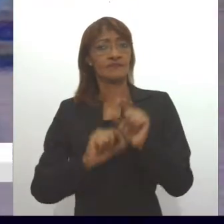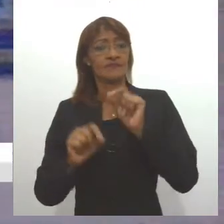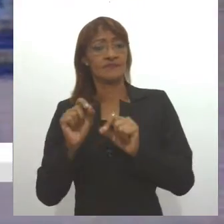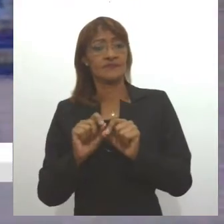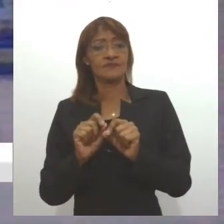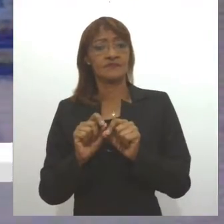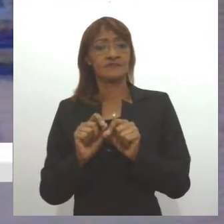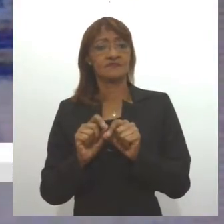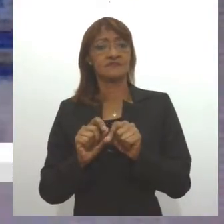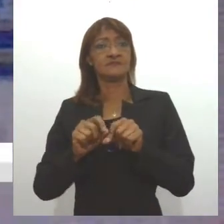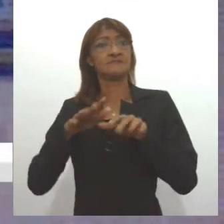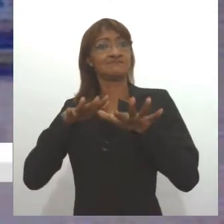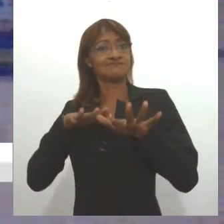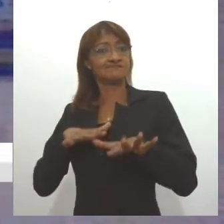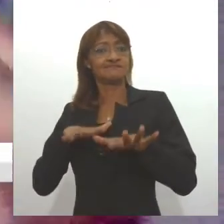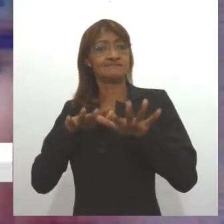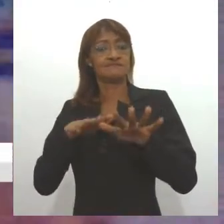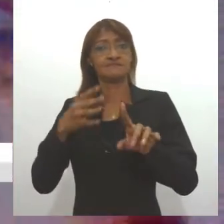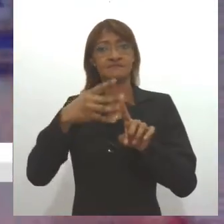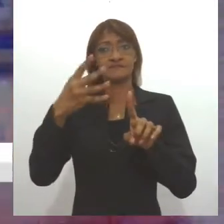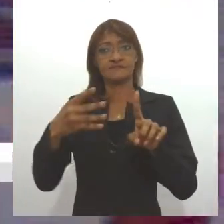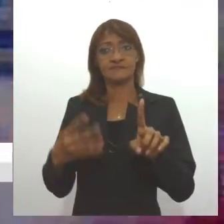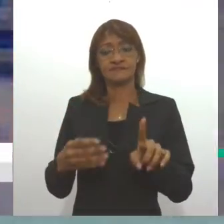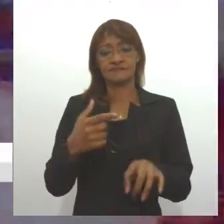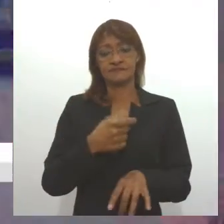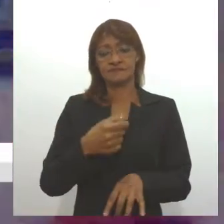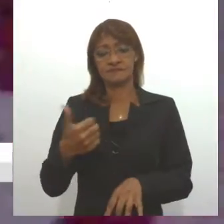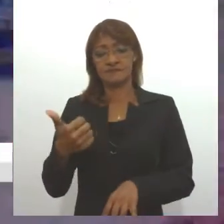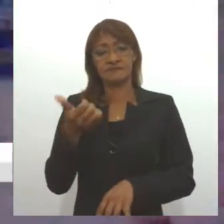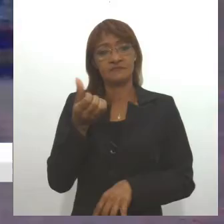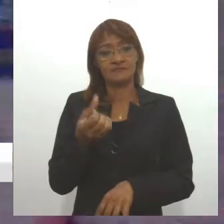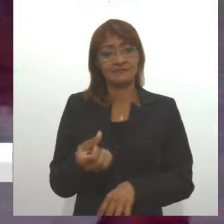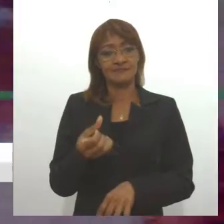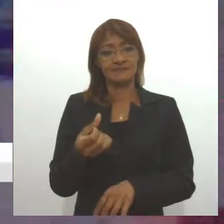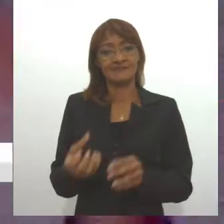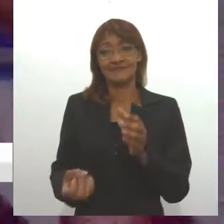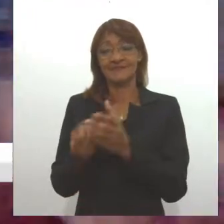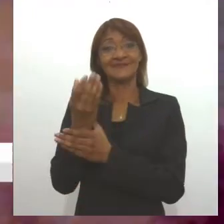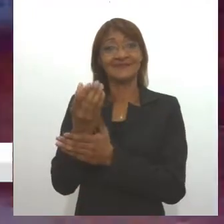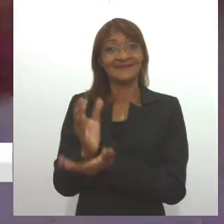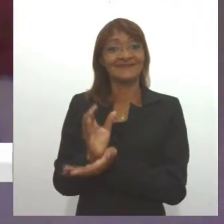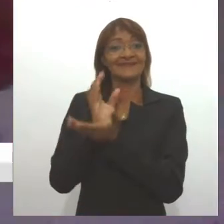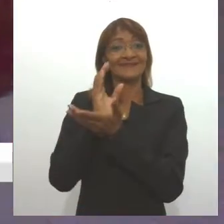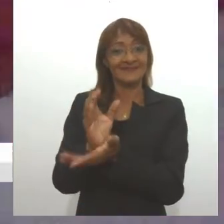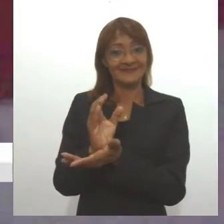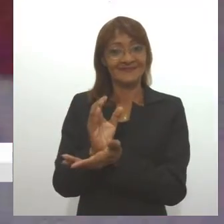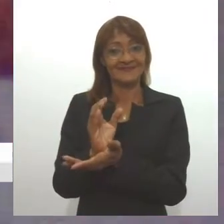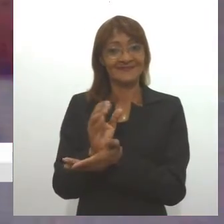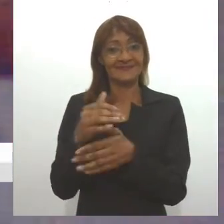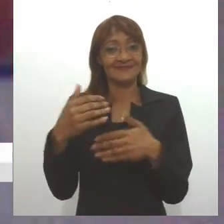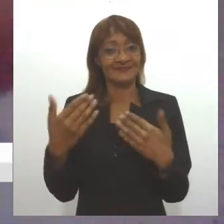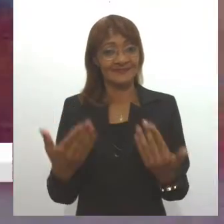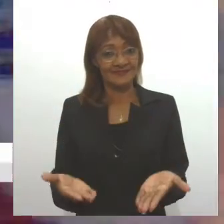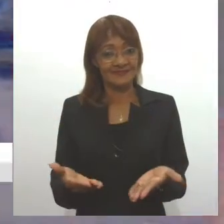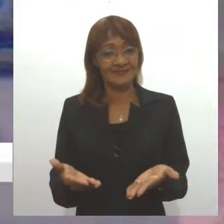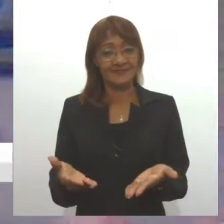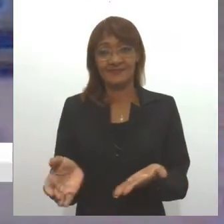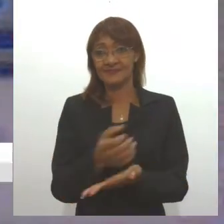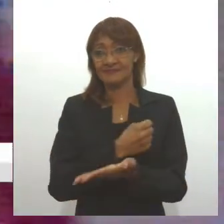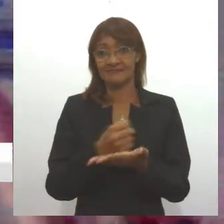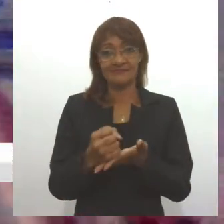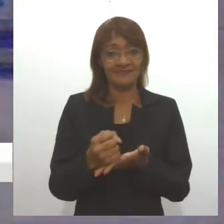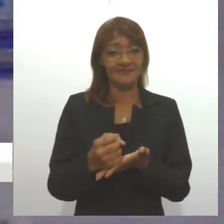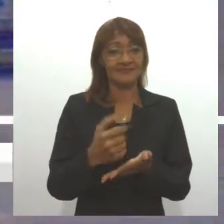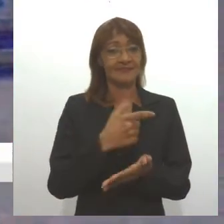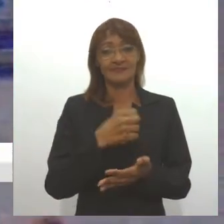parada LGBT no ano 2016 e anunciou que o conselho seria instituído e passou 2016 o restante, 2017 e